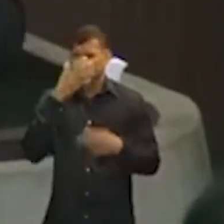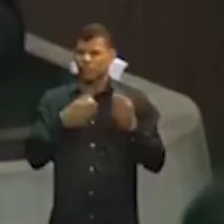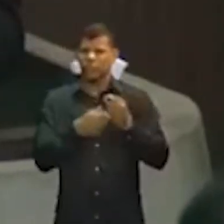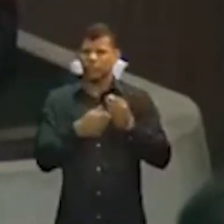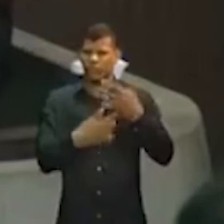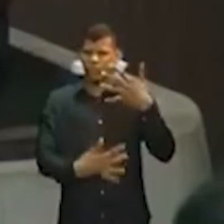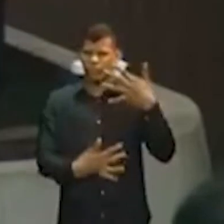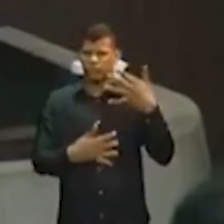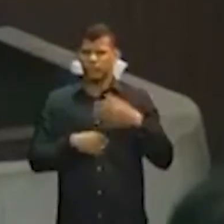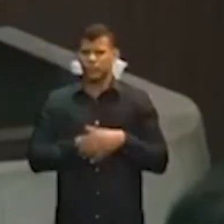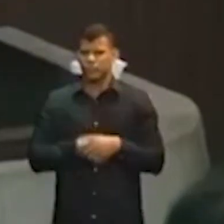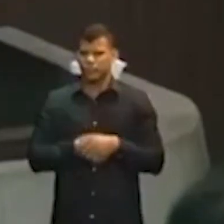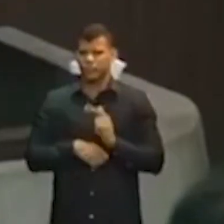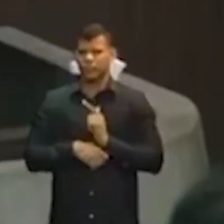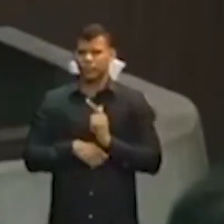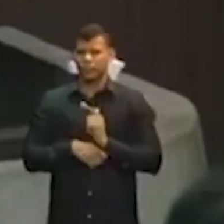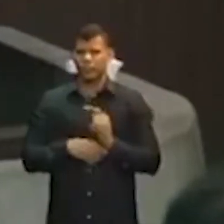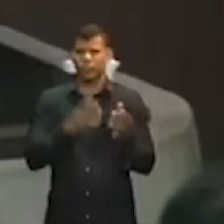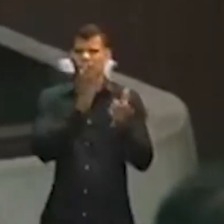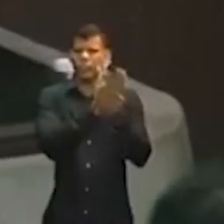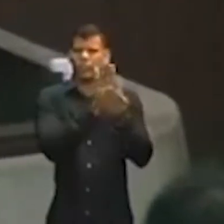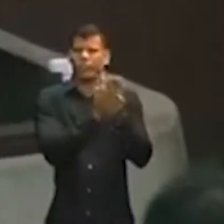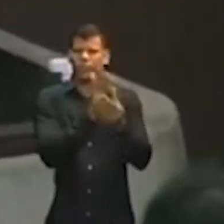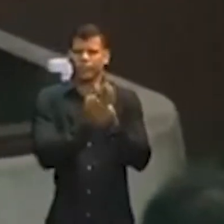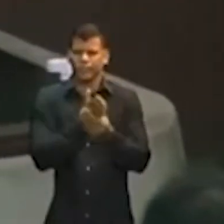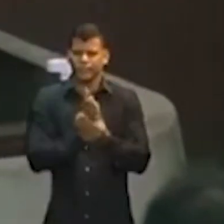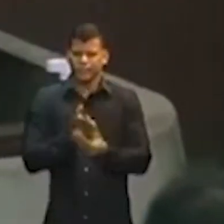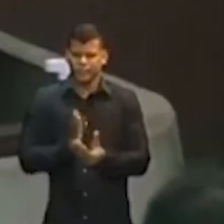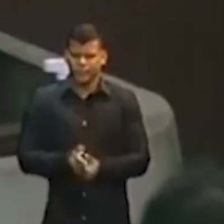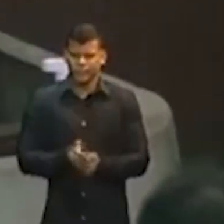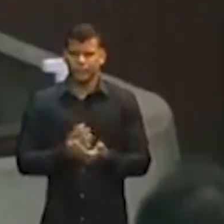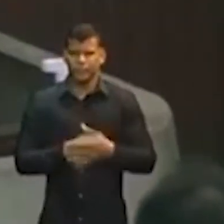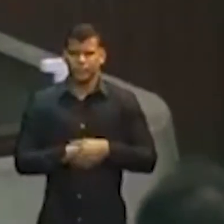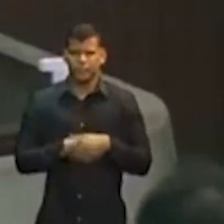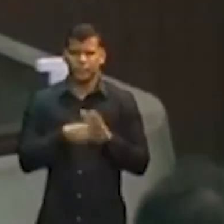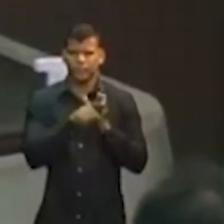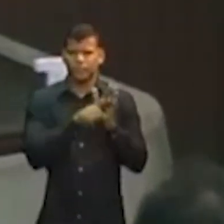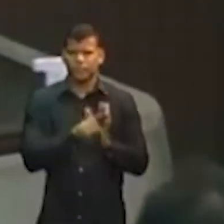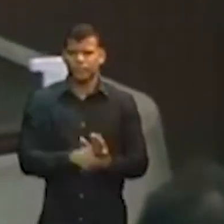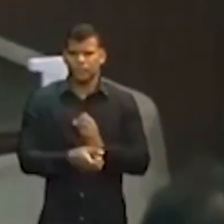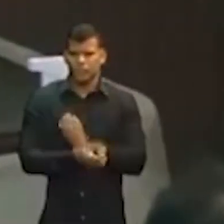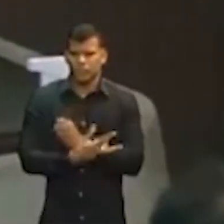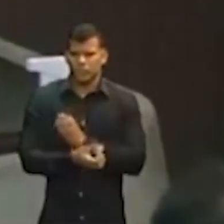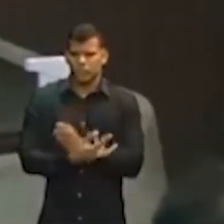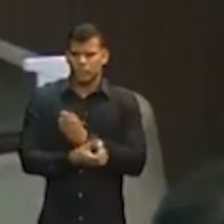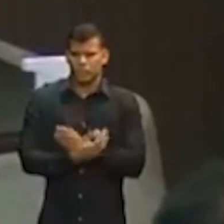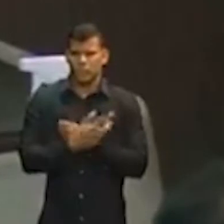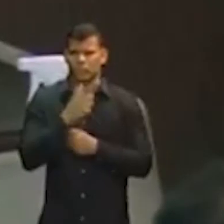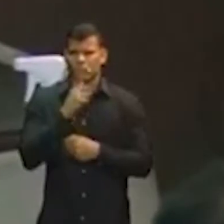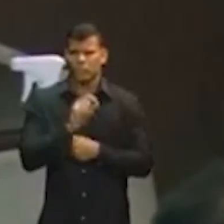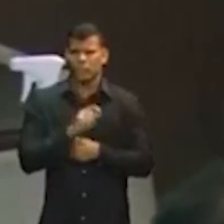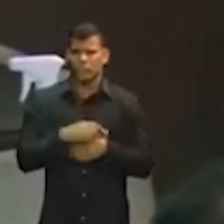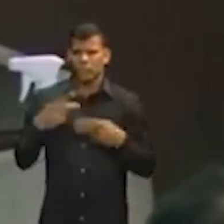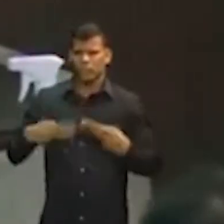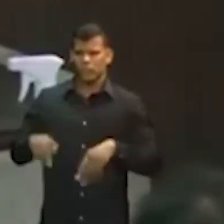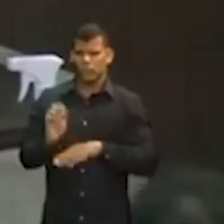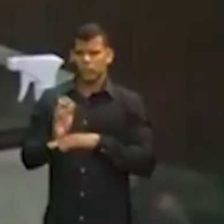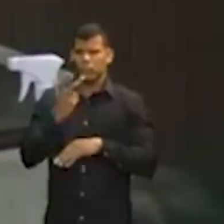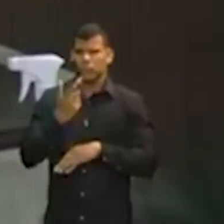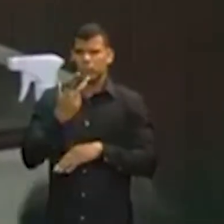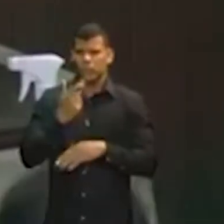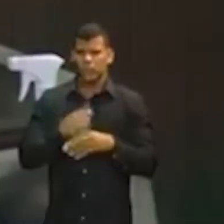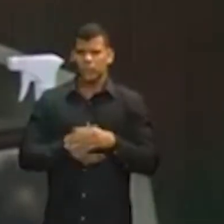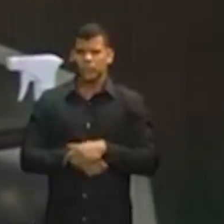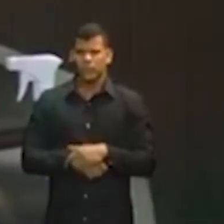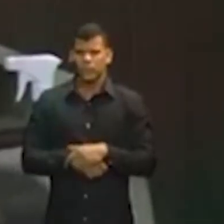tem fila de procedimentos, investigações da corrupção generalizada aqui no estado do